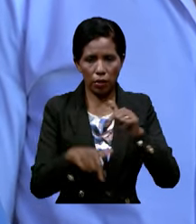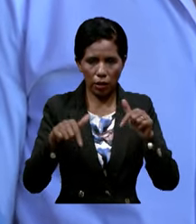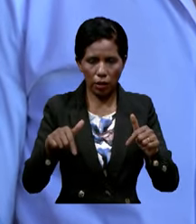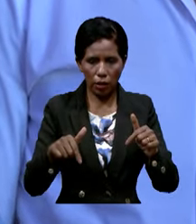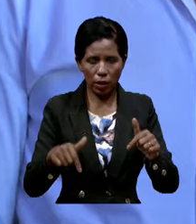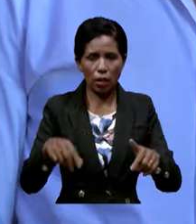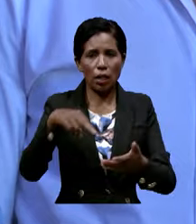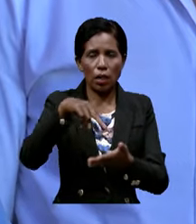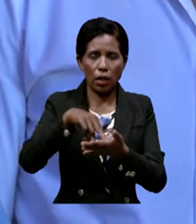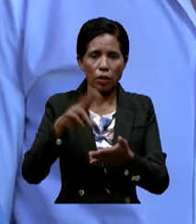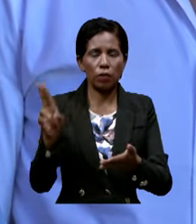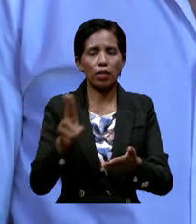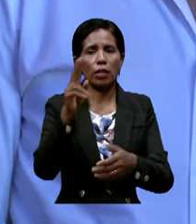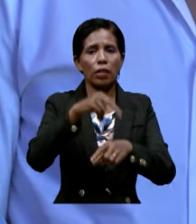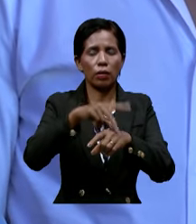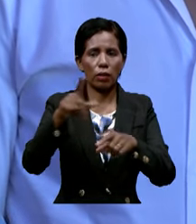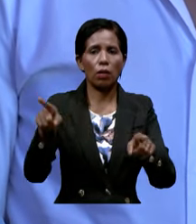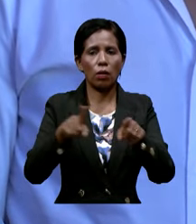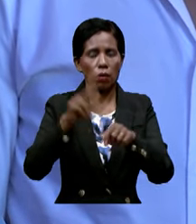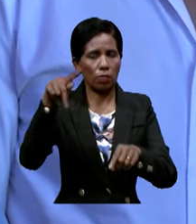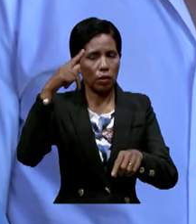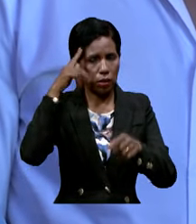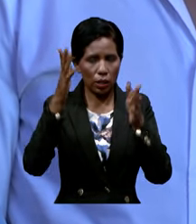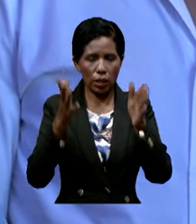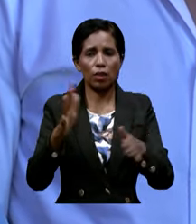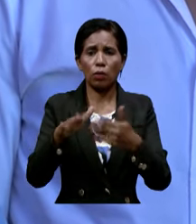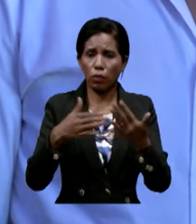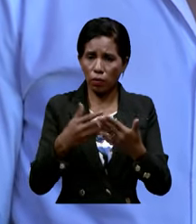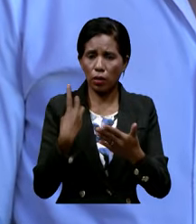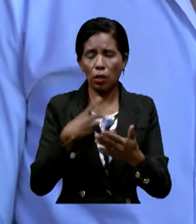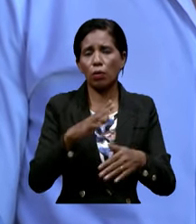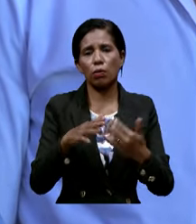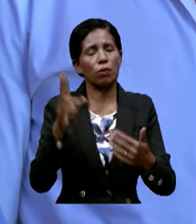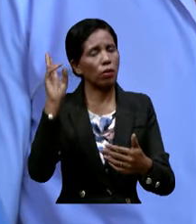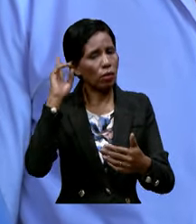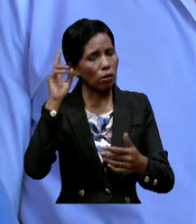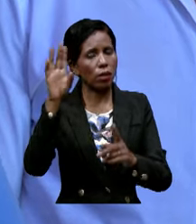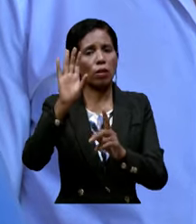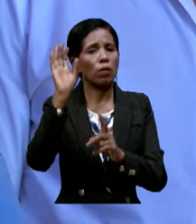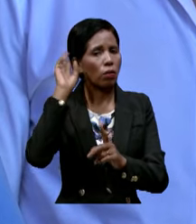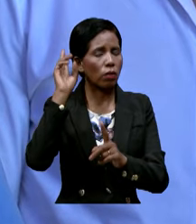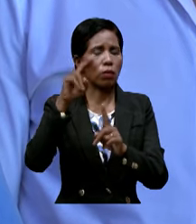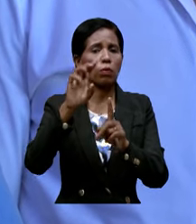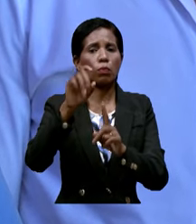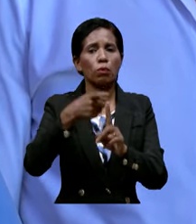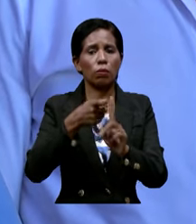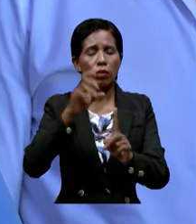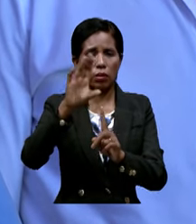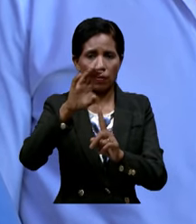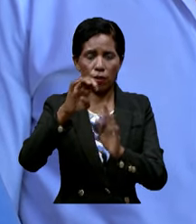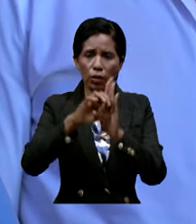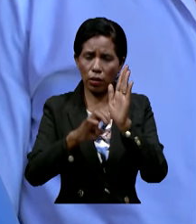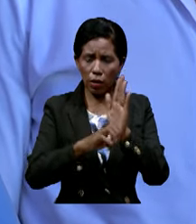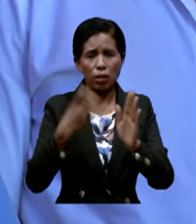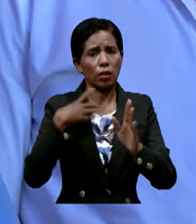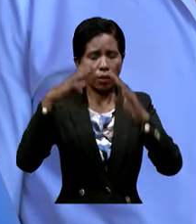ida entre politik na insira. Prezia ito hotot tingrona hosi sip du estado, tene presidente rasi.